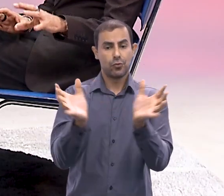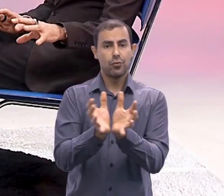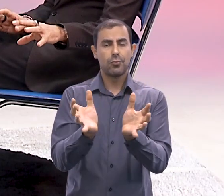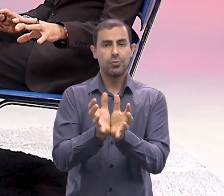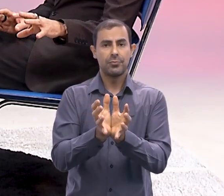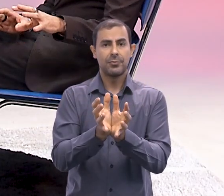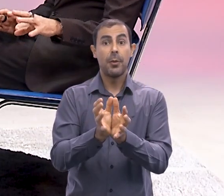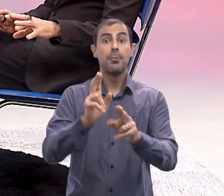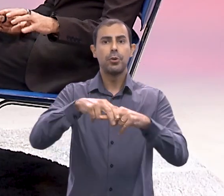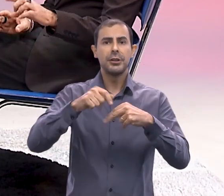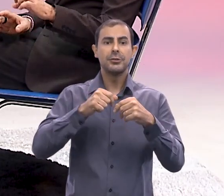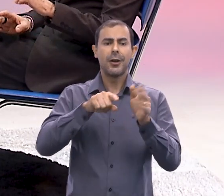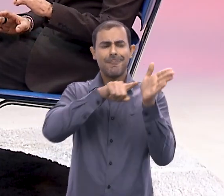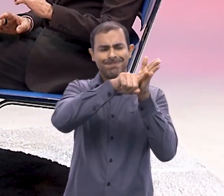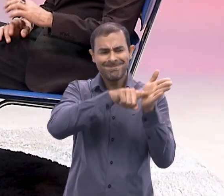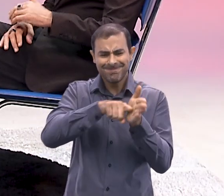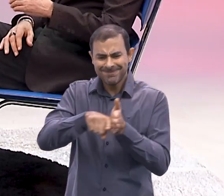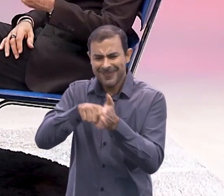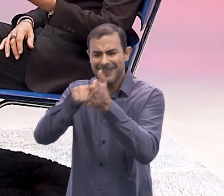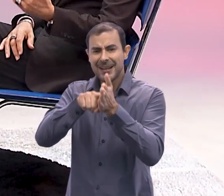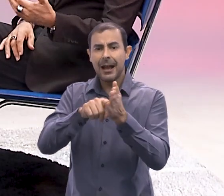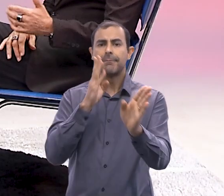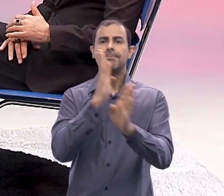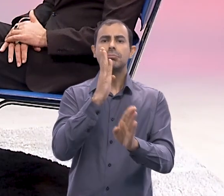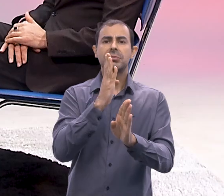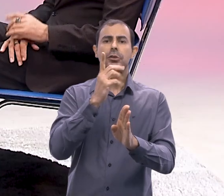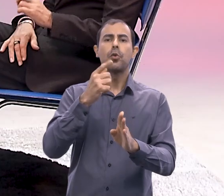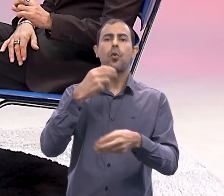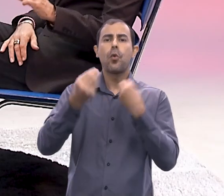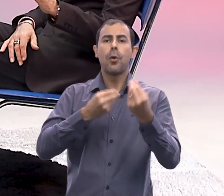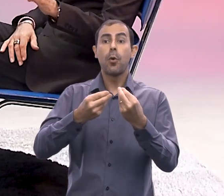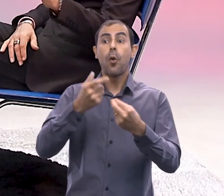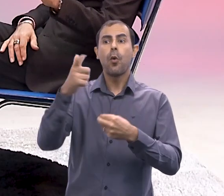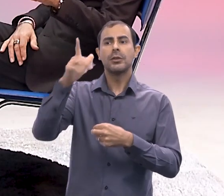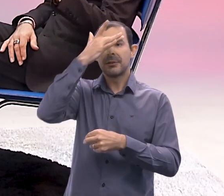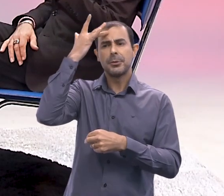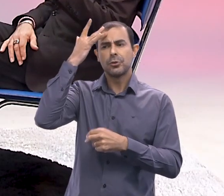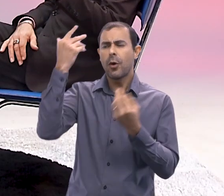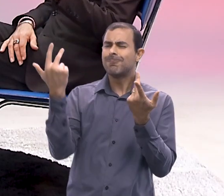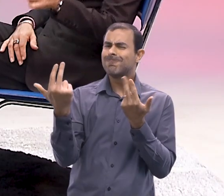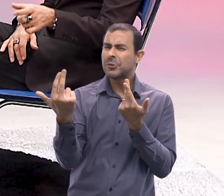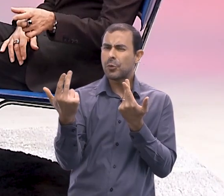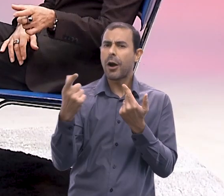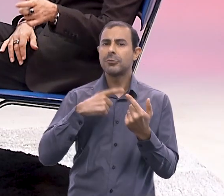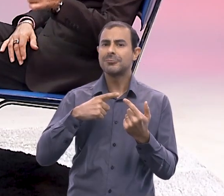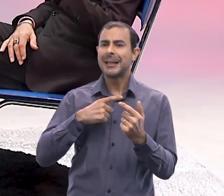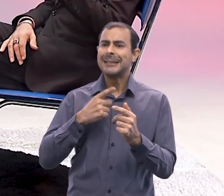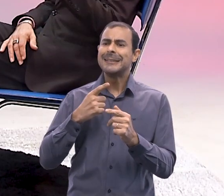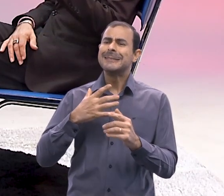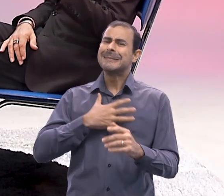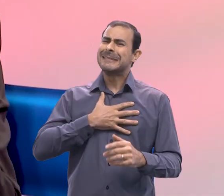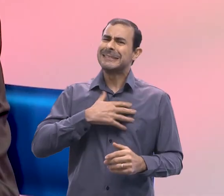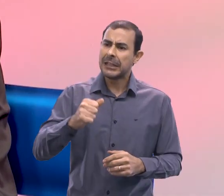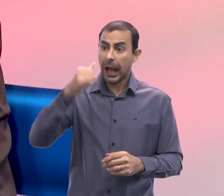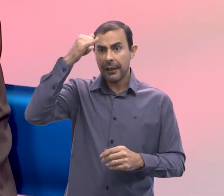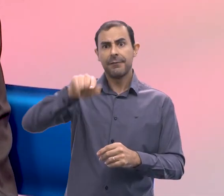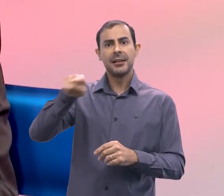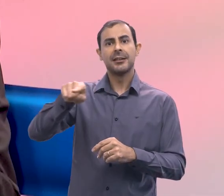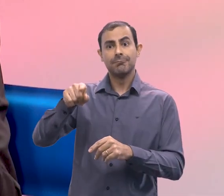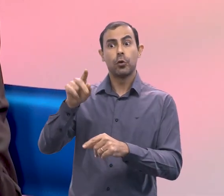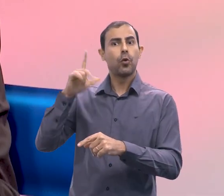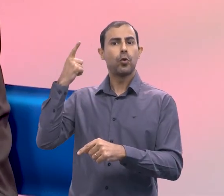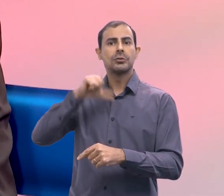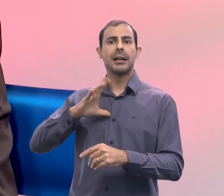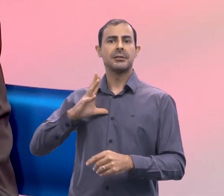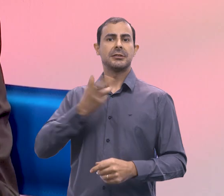noção de como tratarmos e prevenirmos futuro suicídio de pessoas que estão passando por aquele mesmo momento, aquela mesma doença,